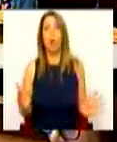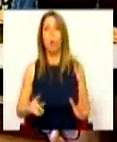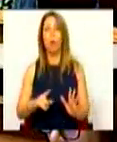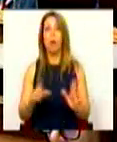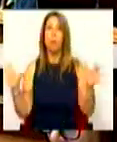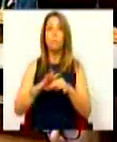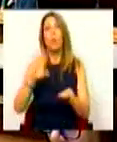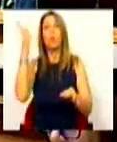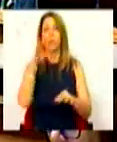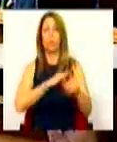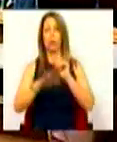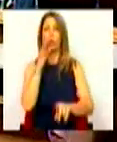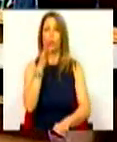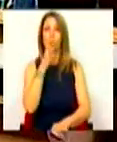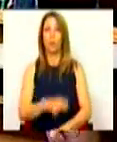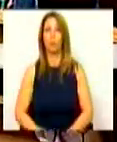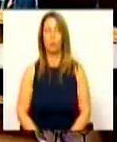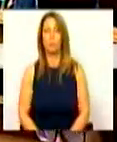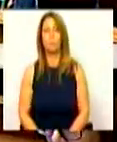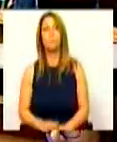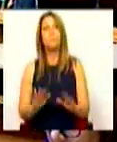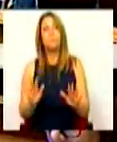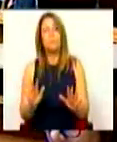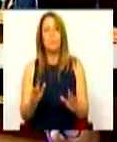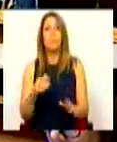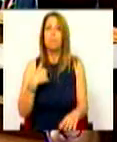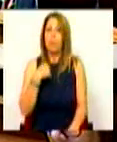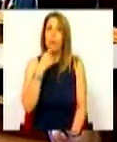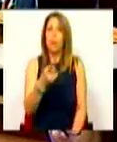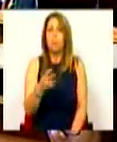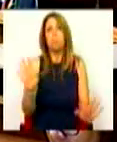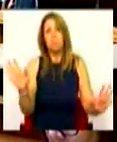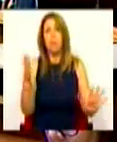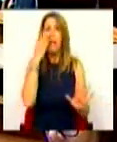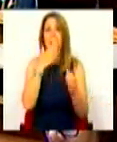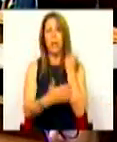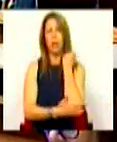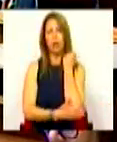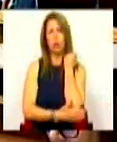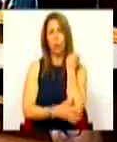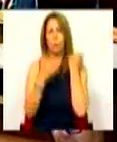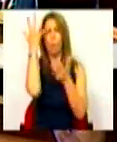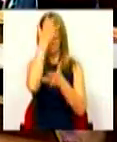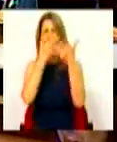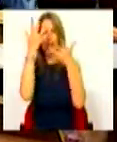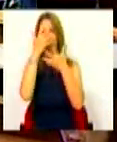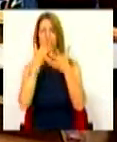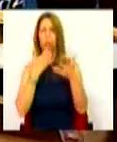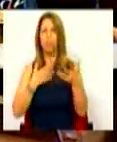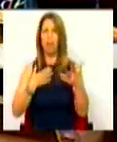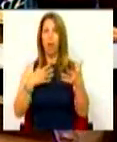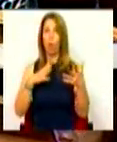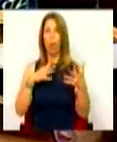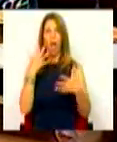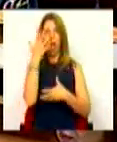Mas permitam-me que vos diga, porque que estejam enciumados, baralhados, é algo que não nos aflige. Nós queremos avançar. E avançamos